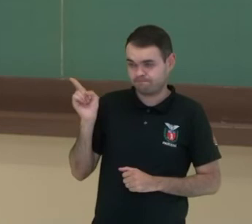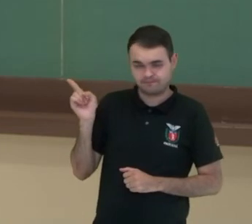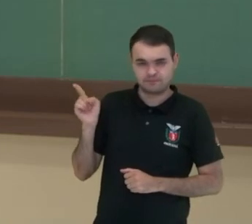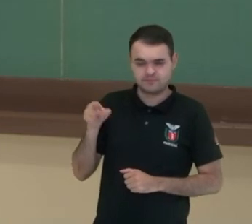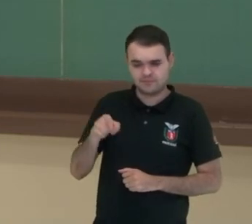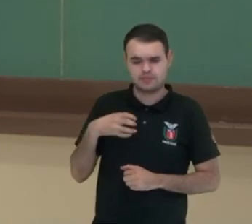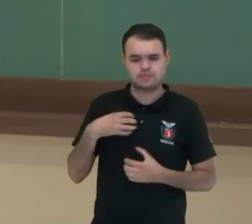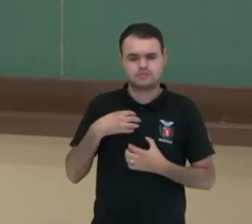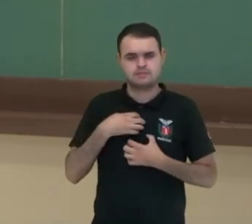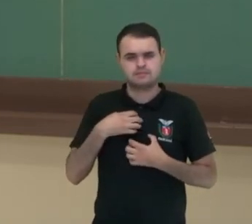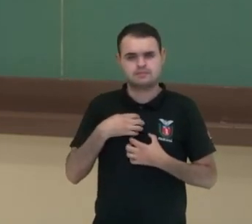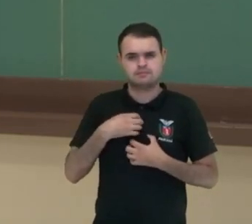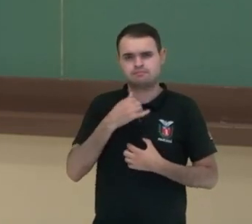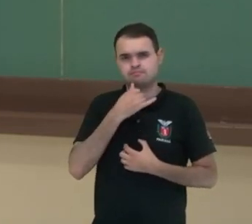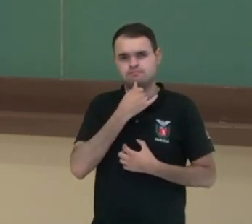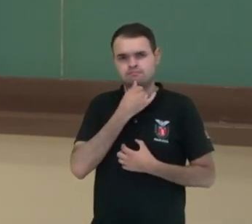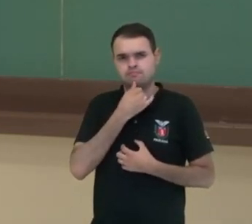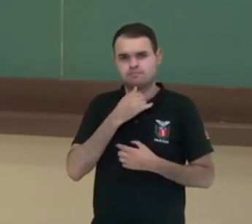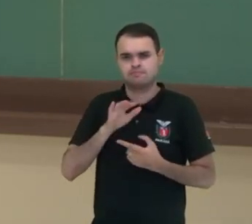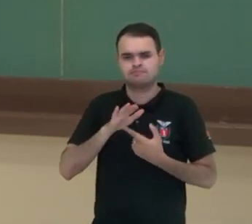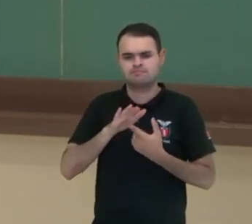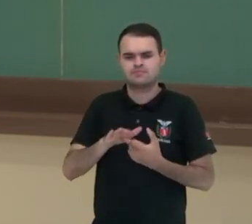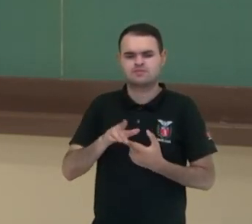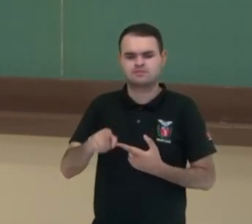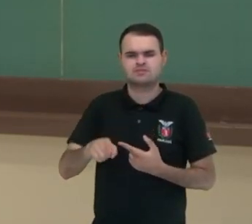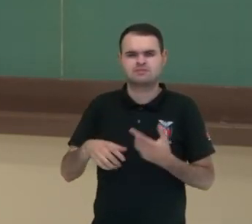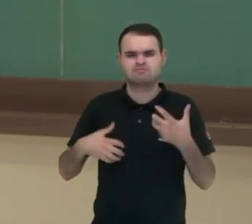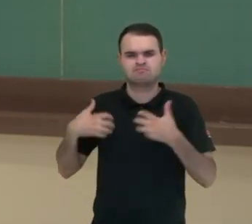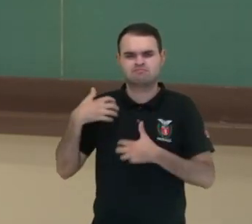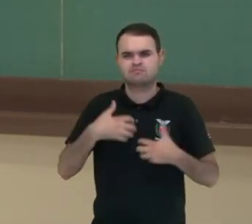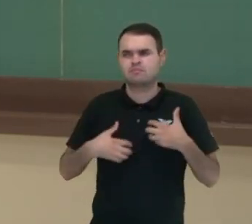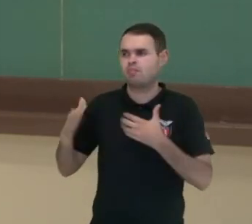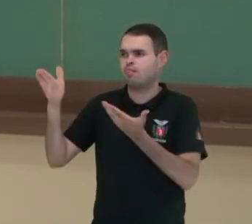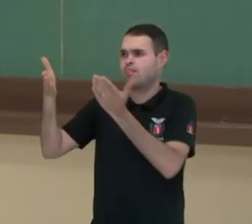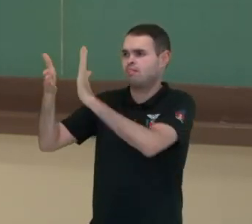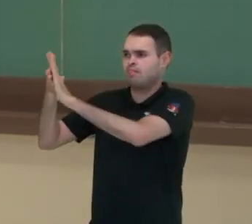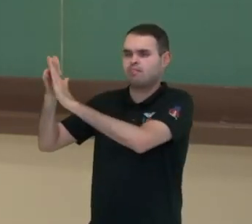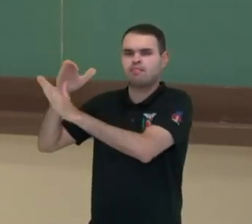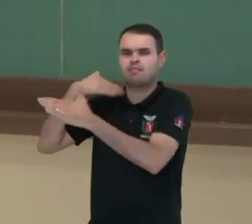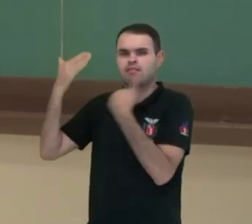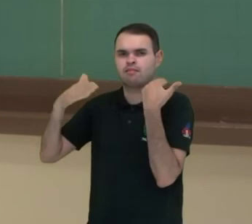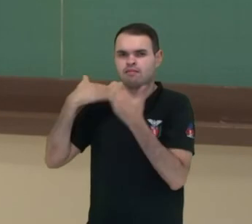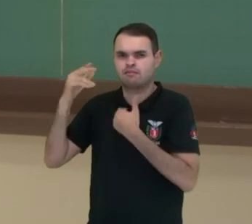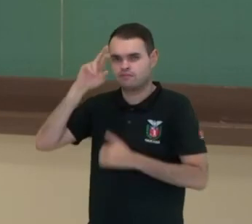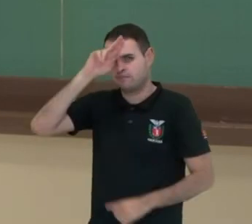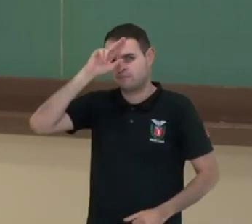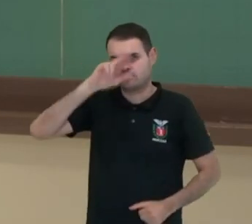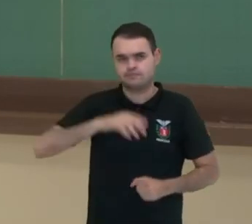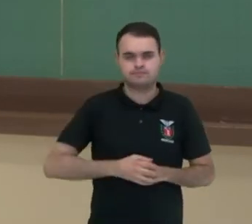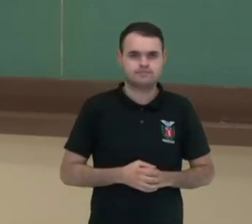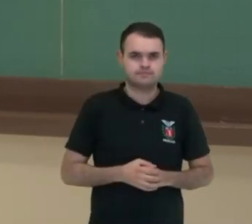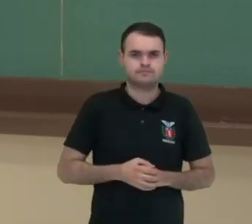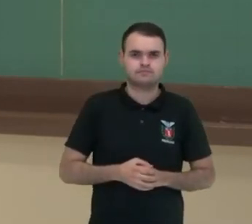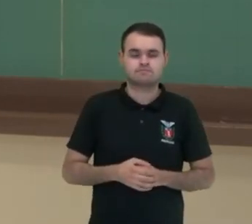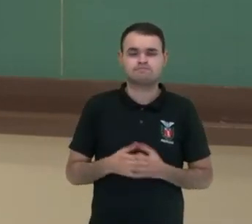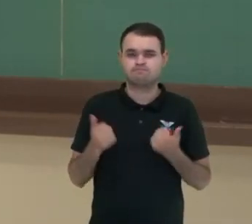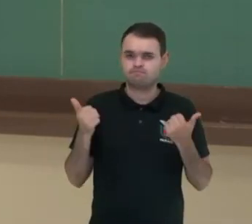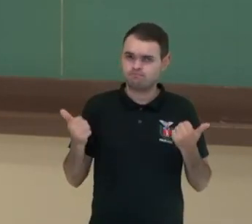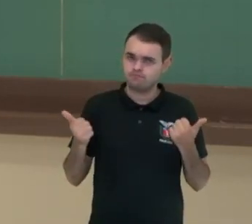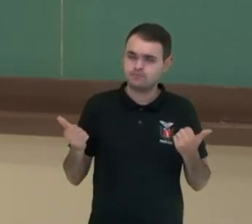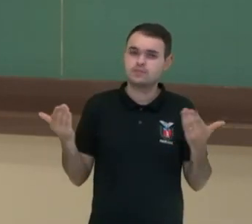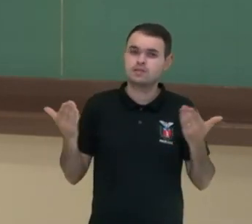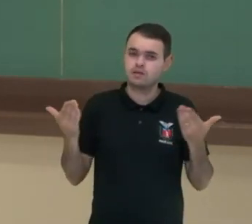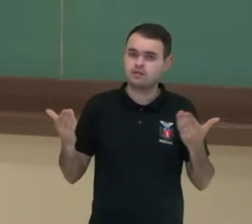e que acabou provavelmente sufocando aquelas formigas que acabaram morrendo, certo? Muito bem, então eu